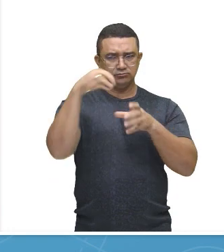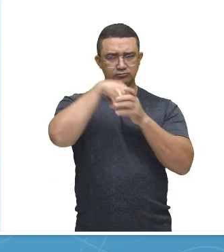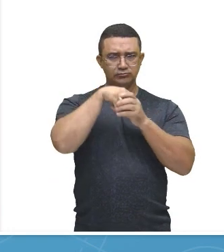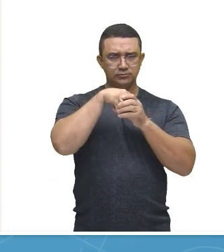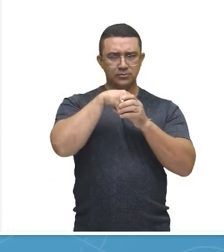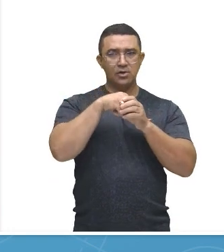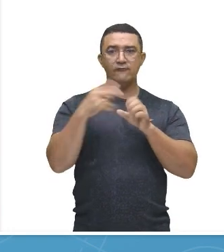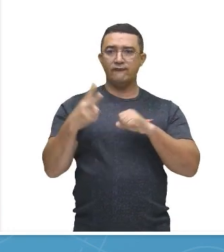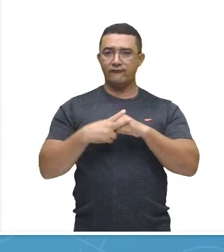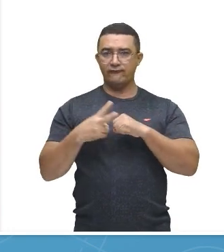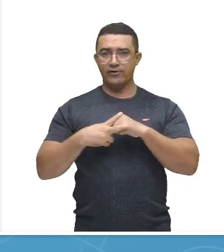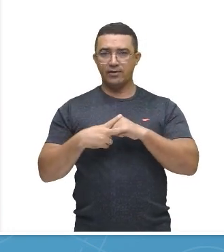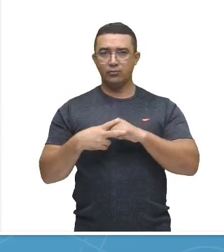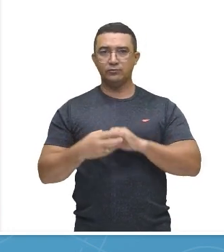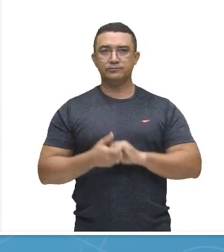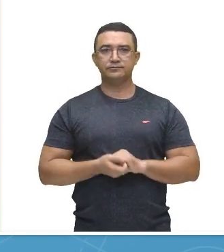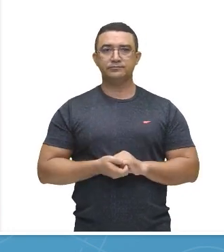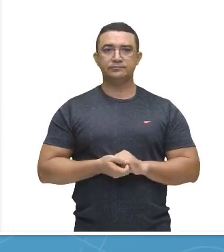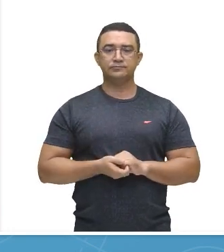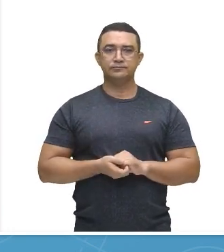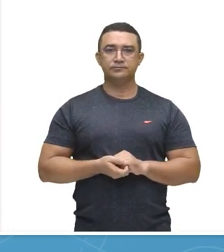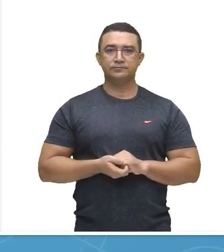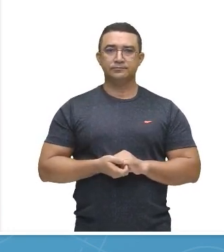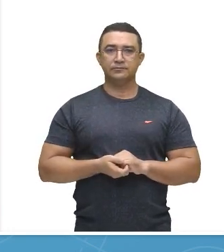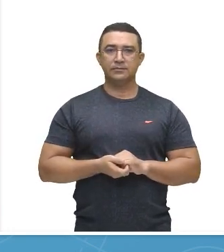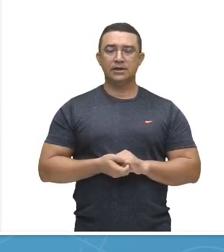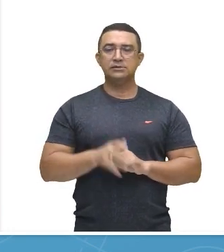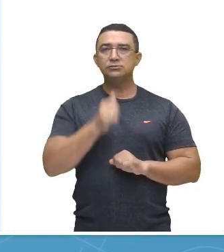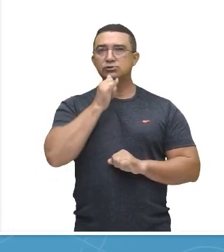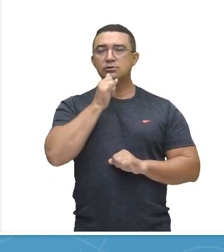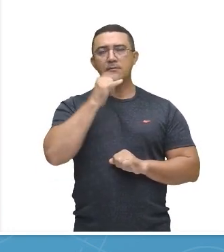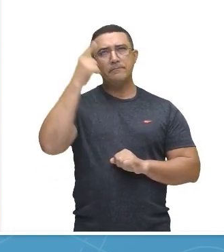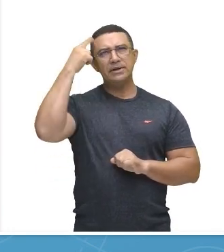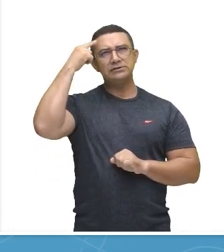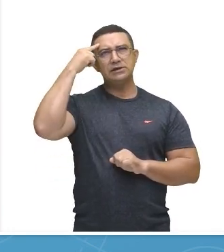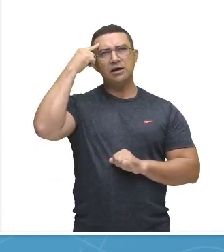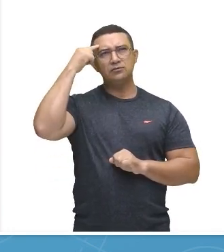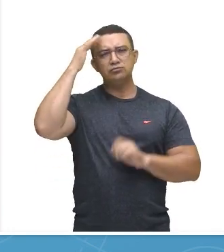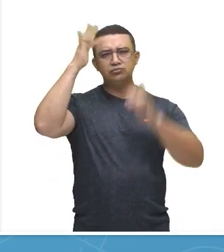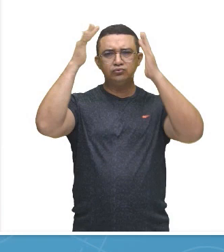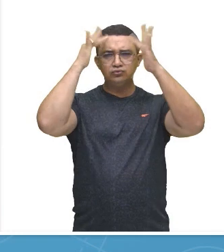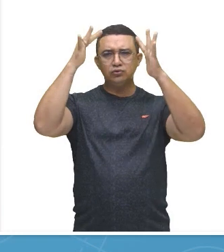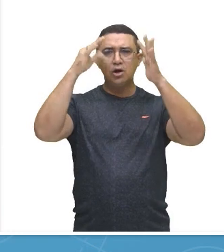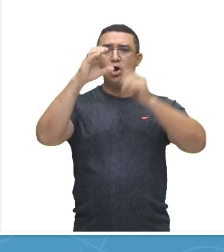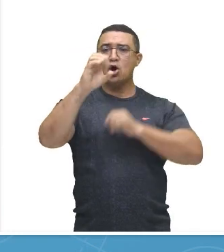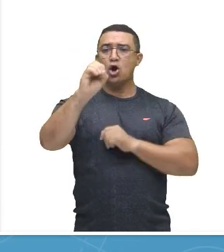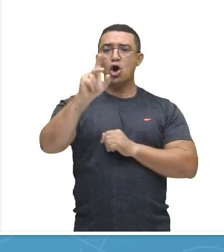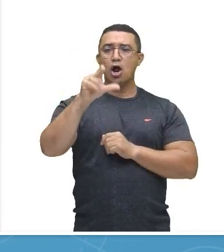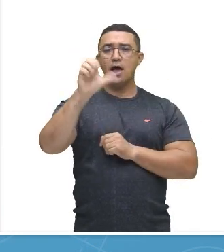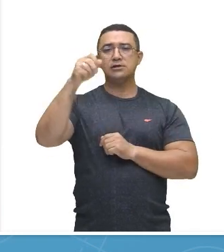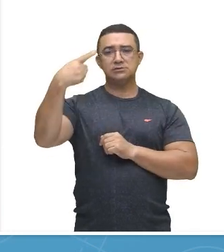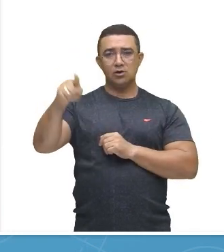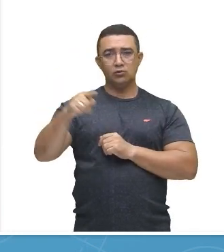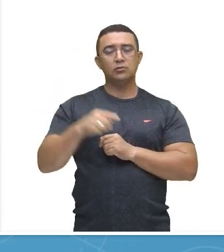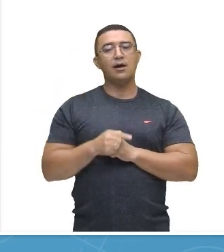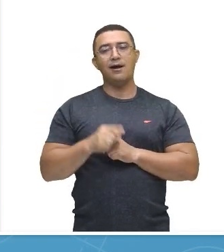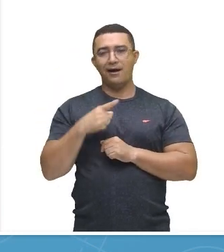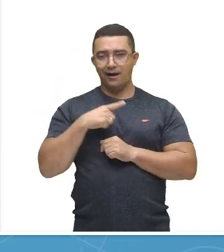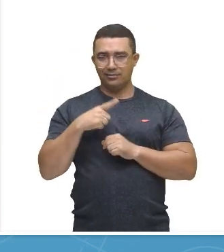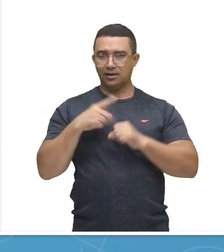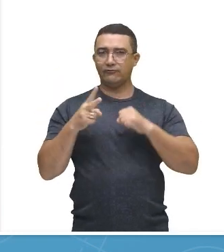Então, se eu pensar oração, eu tenho que pensar em verbo. A frase pode ser nominal ou